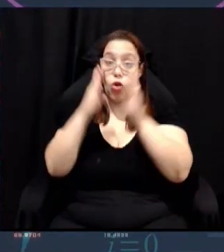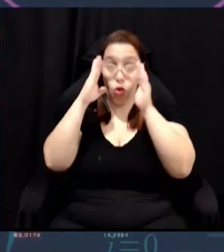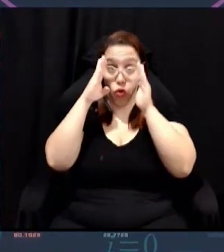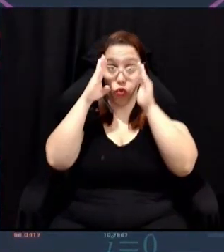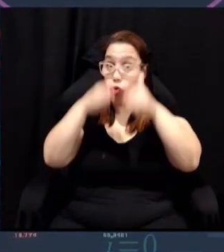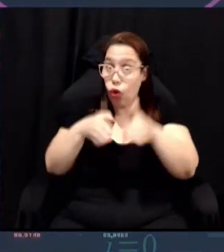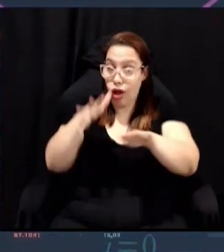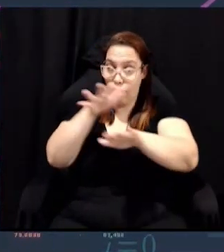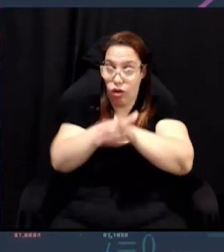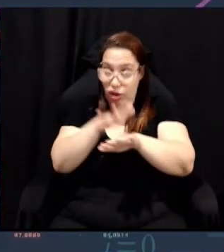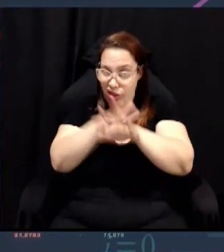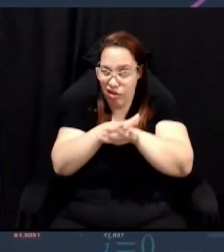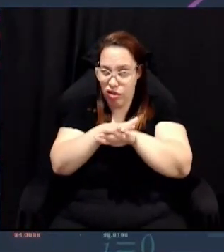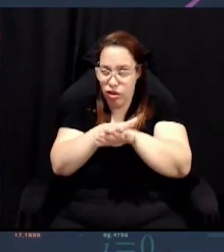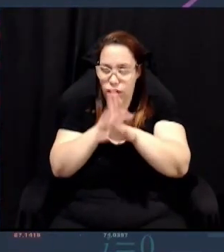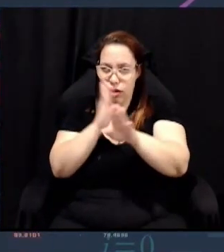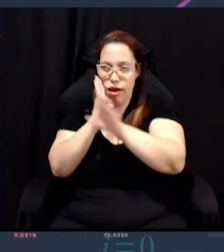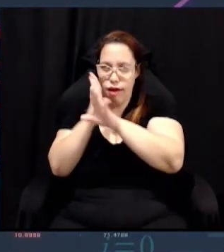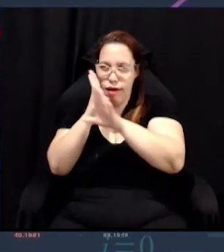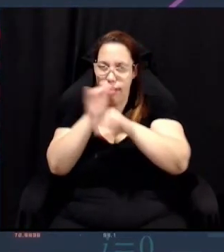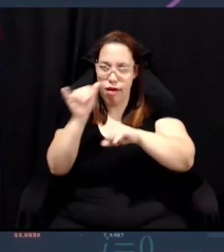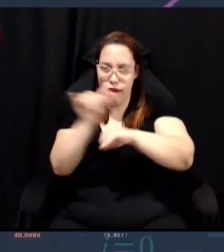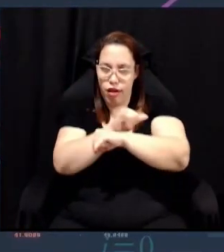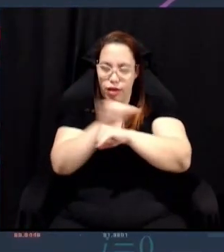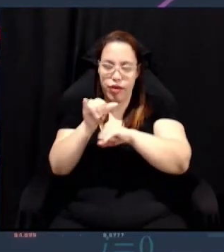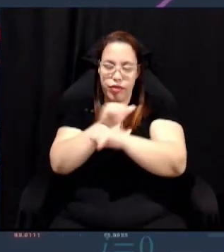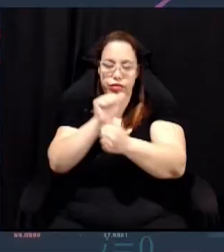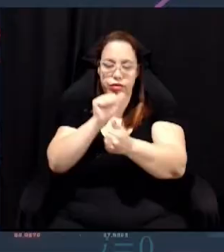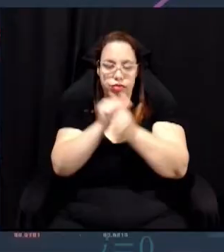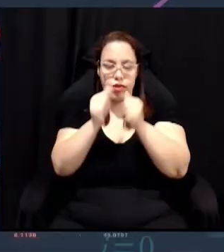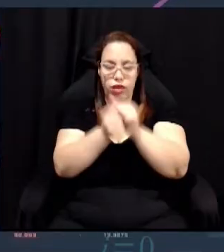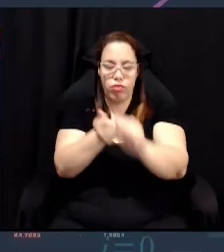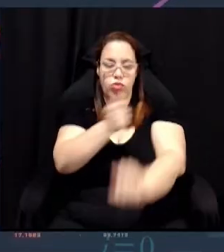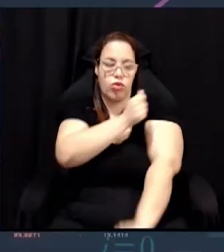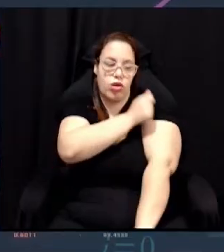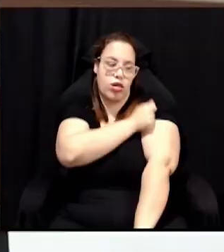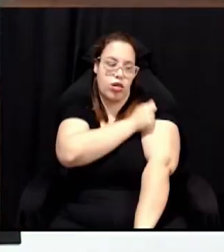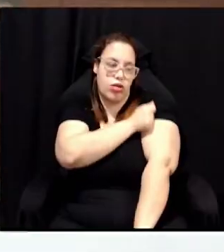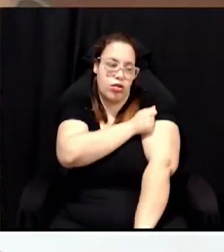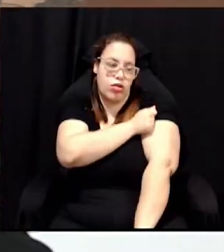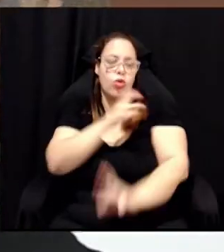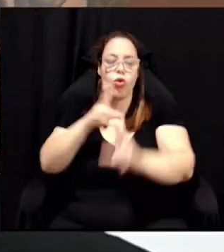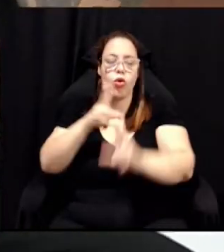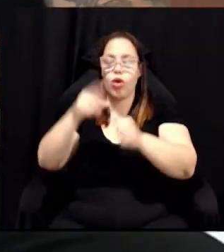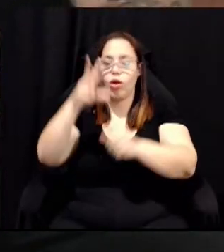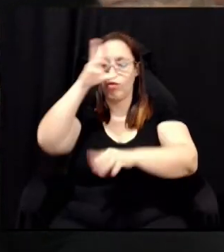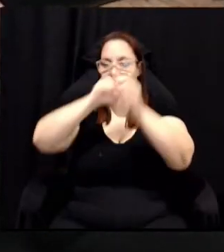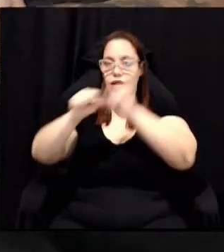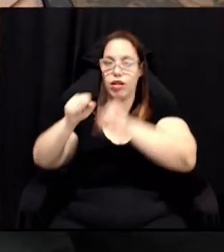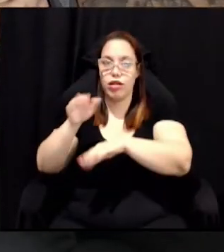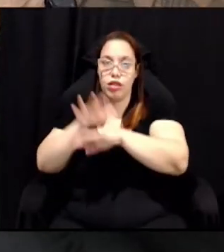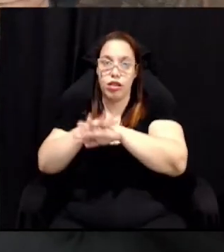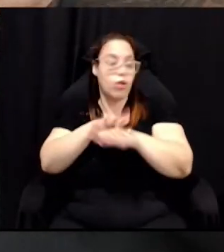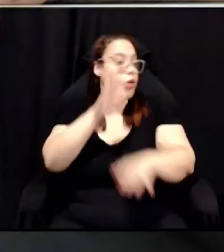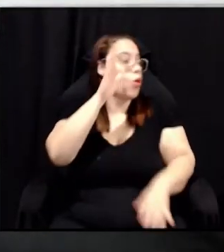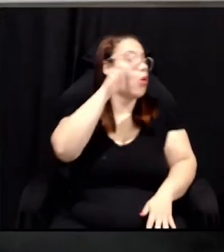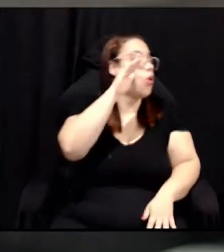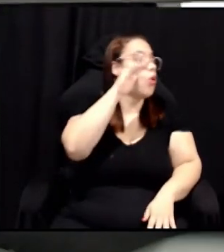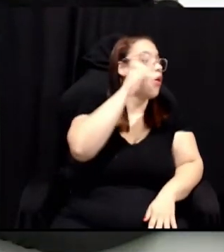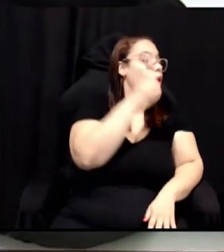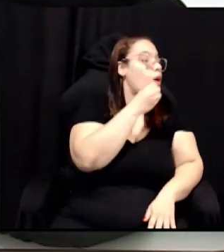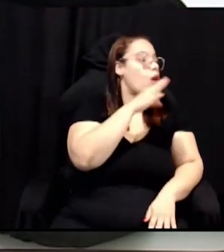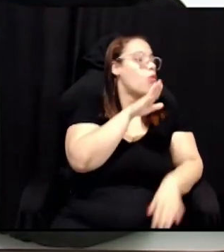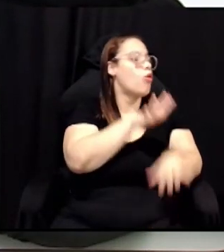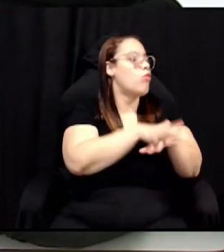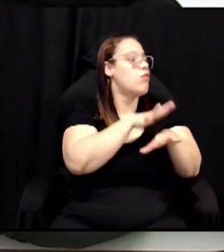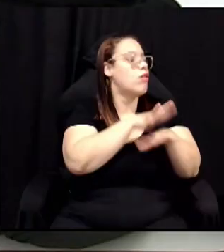gente encontrar a estratégia adequada para o nosso aluno, todo mundo é capaz de aprender matemática. Uma curiosidade, você era bom em matemática quando